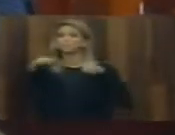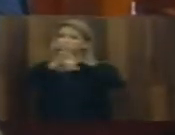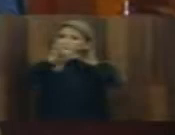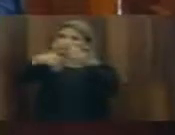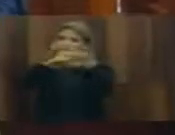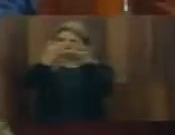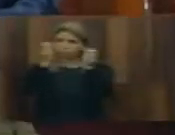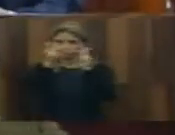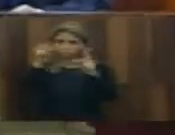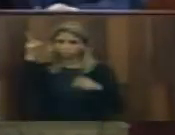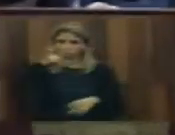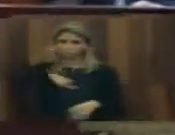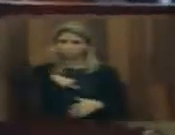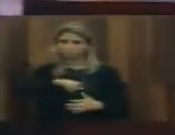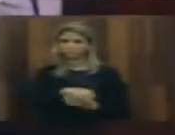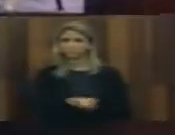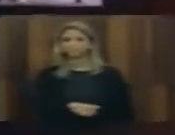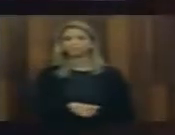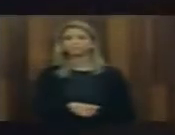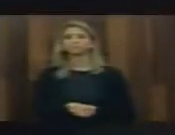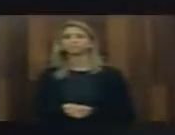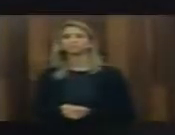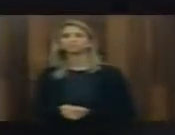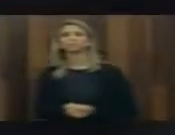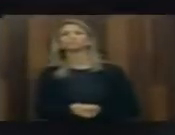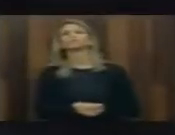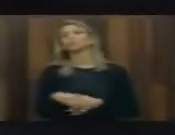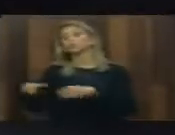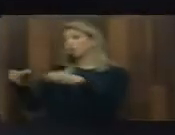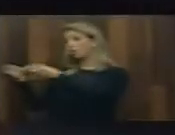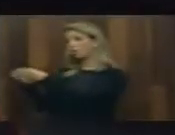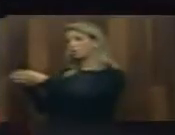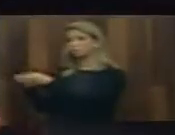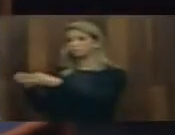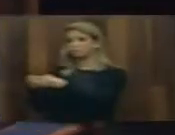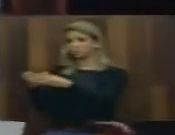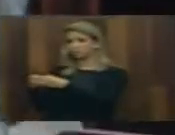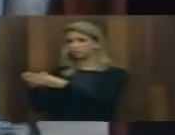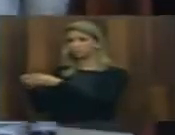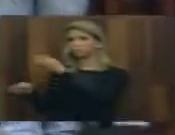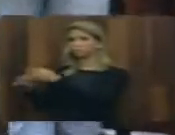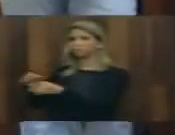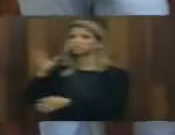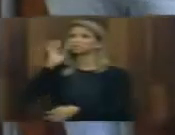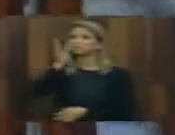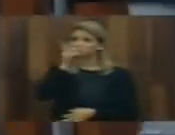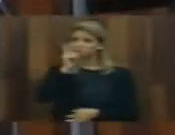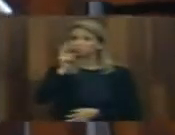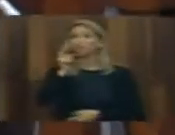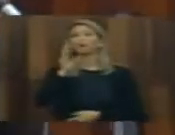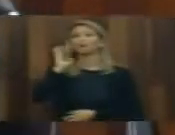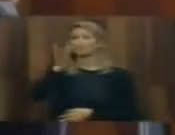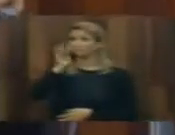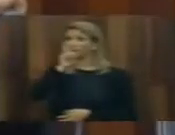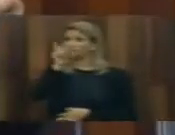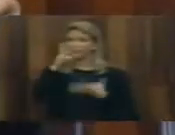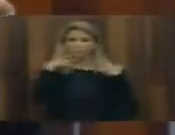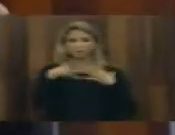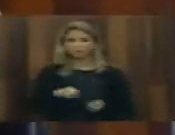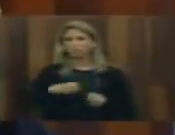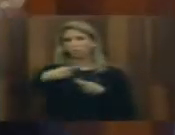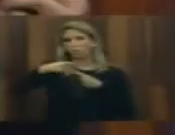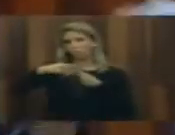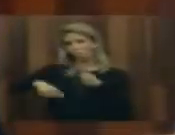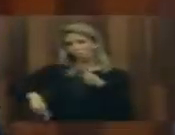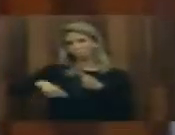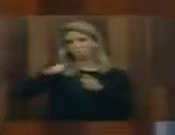senhor presidente, que a CCJ já derrubou o veto. Então é só pedir aos nobres colegas que acompanhem.